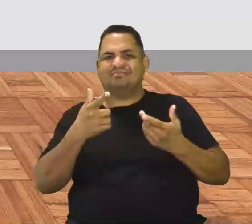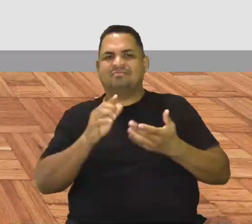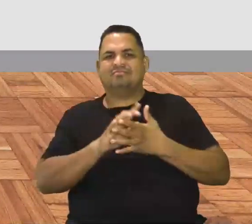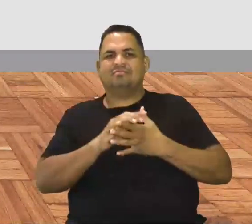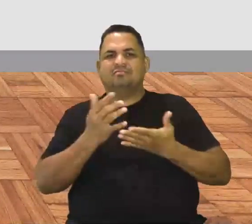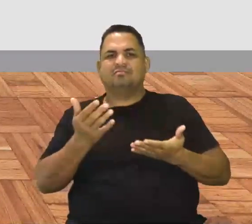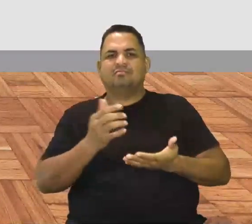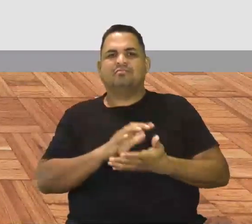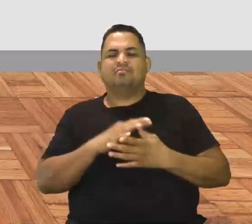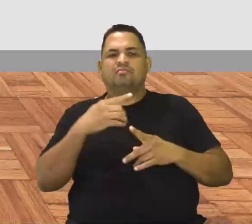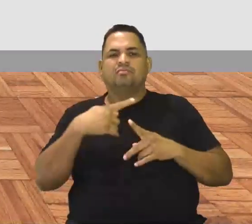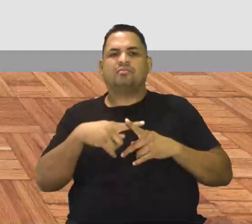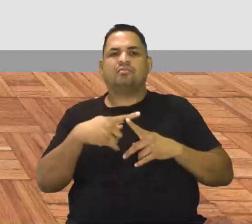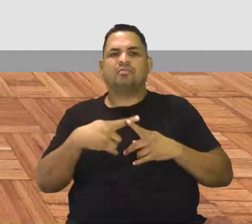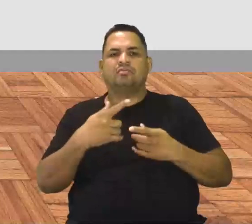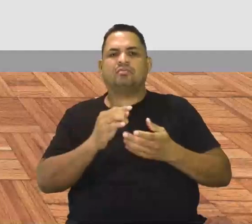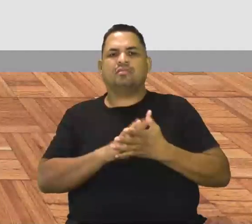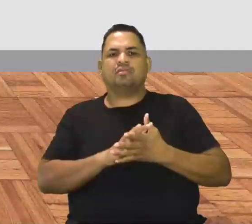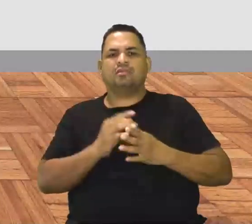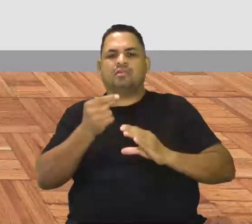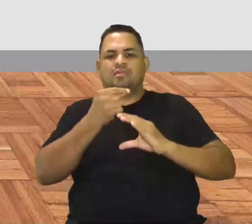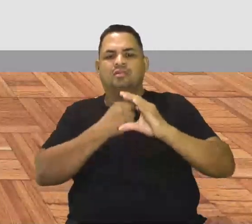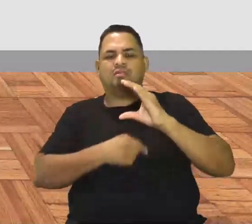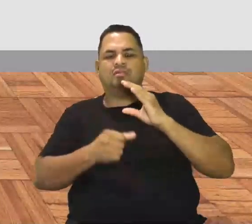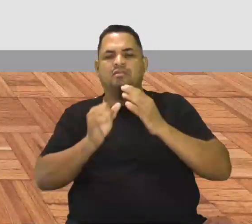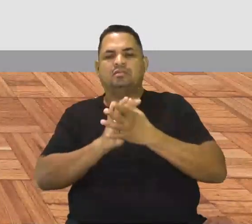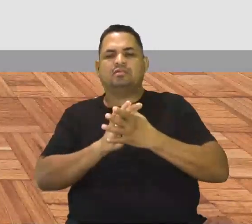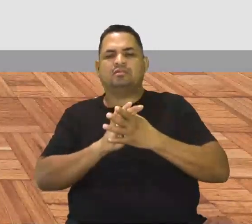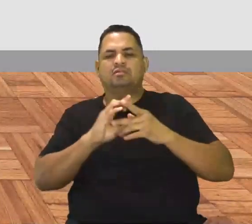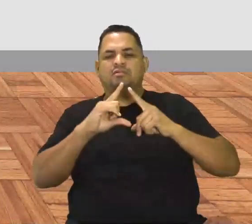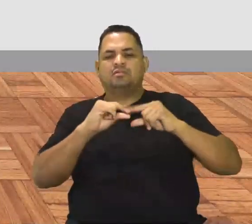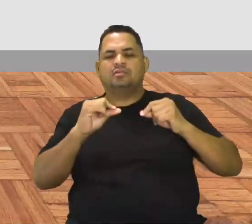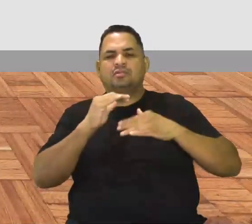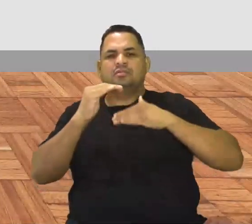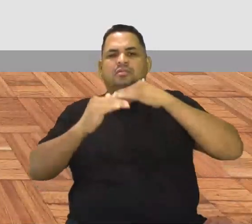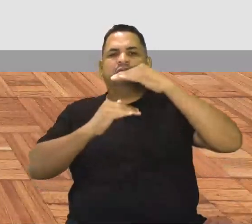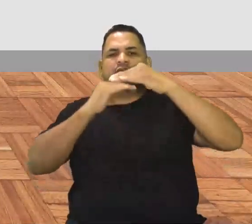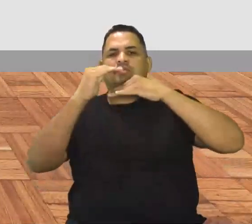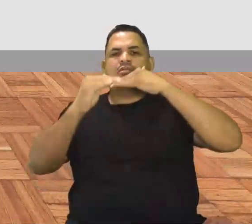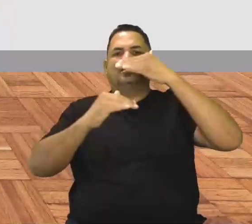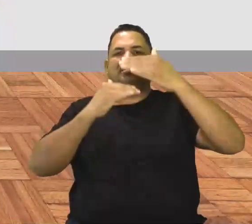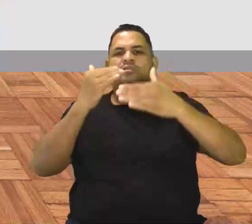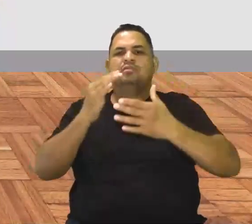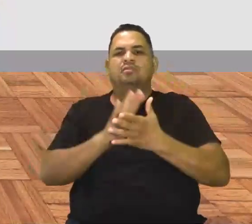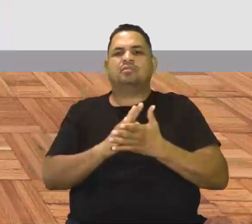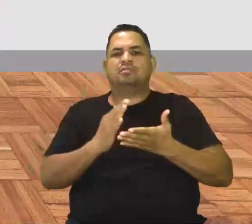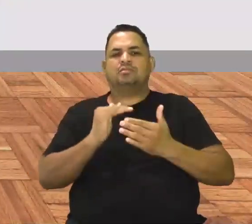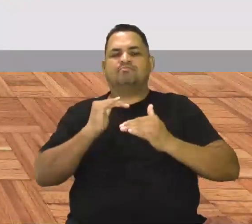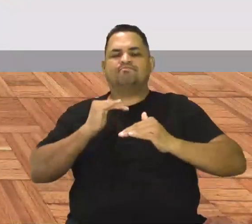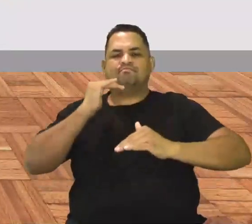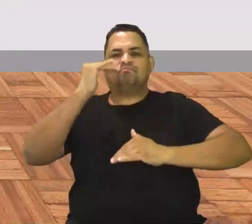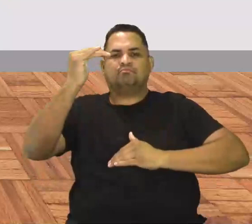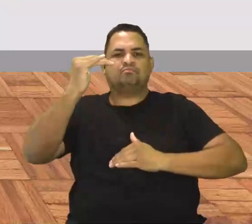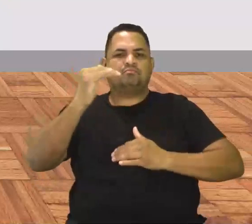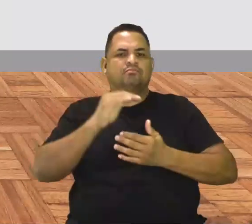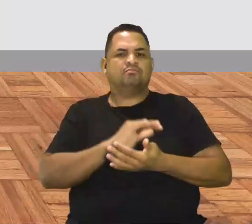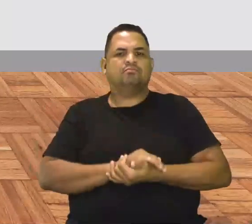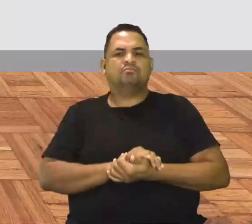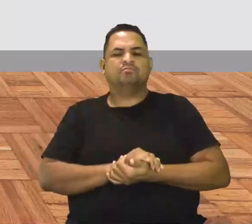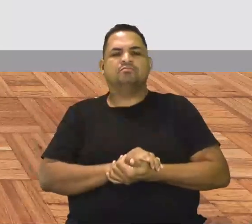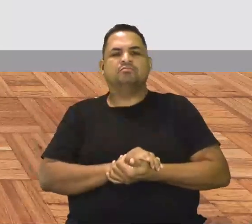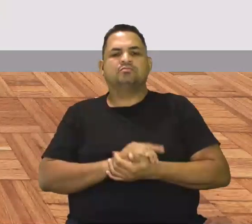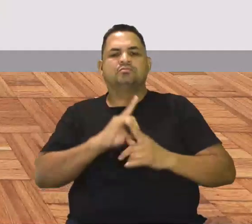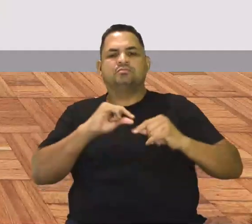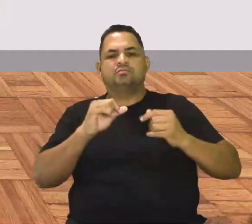fazer esse controle. Por quê? Porque o capitalismo japonês ele vai se desenvolver bastante até ultrapassando, tanto é que o Japão se